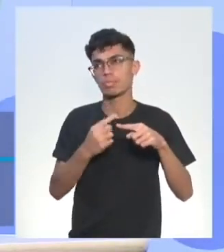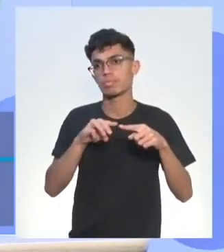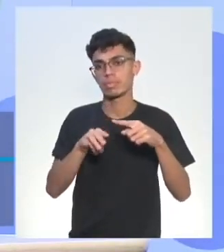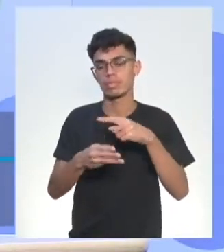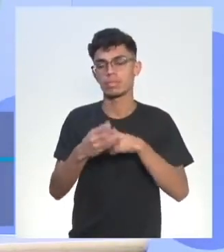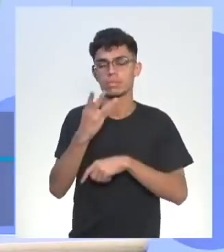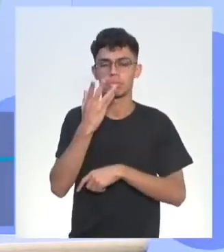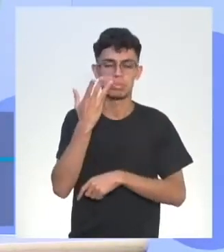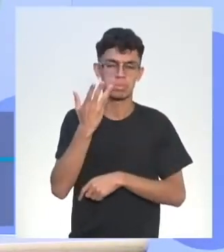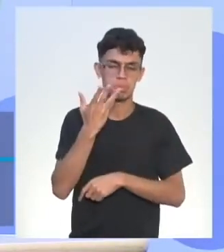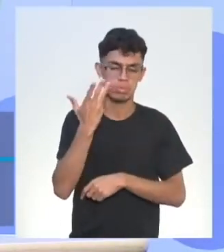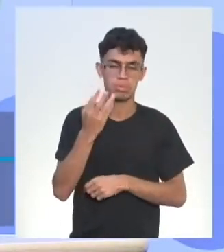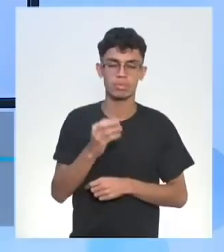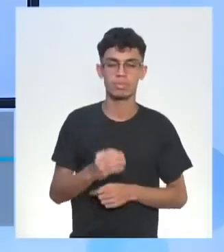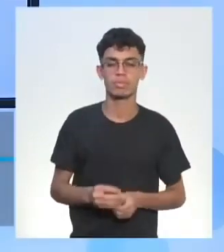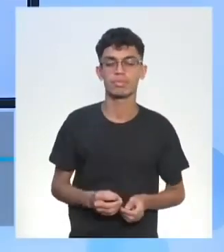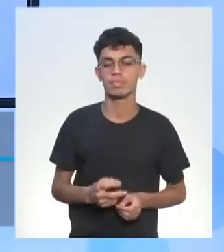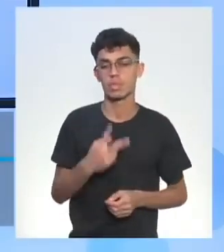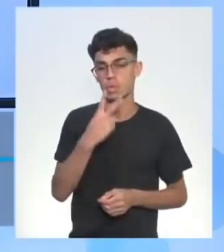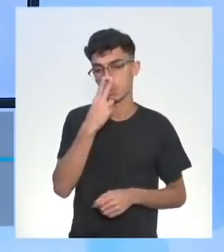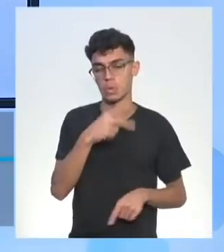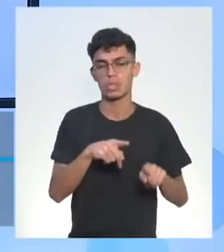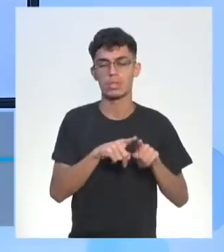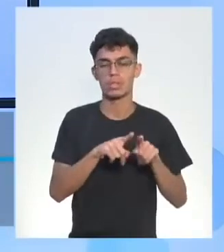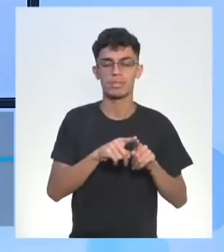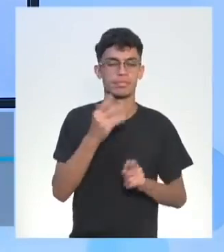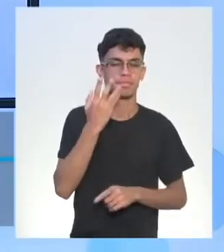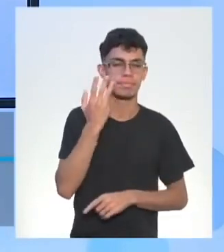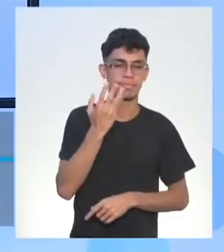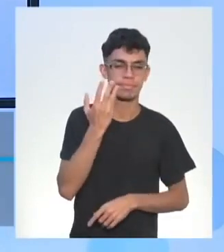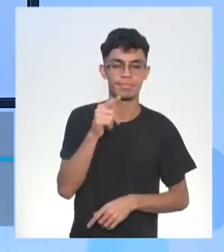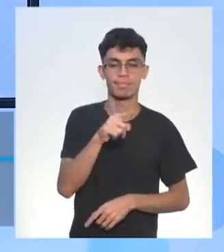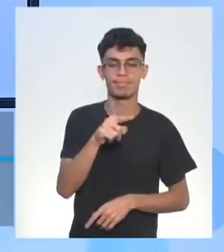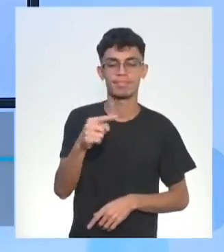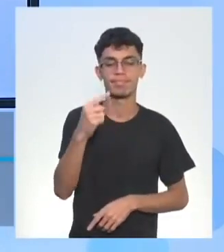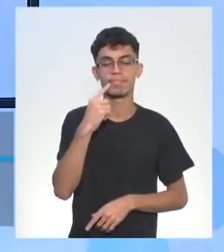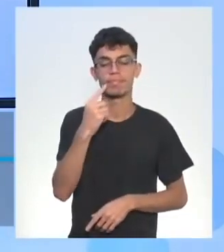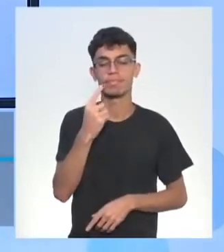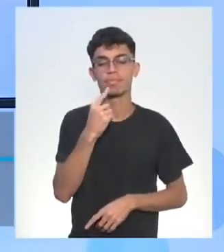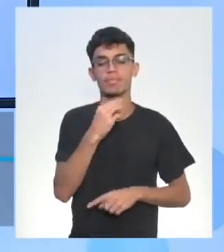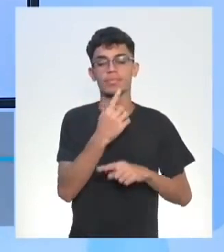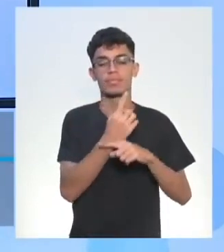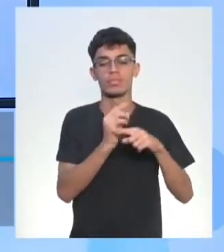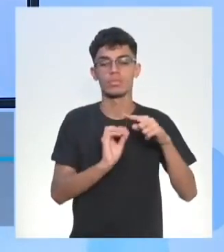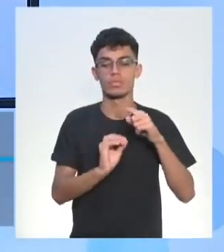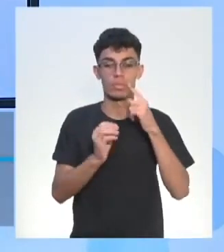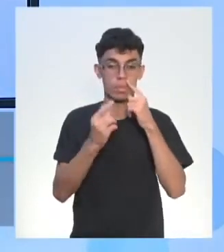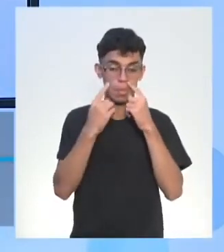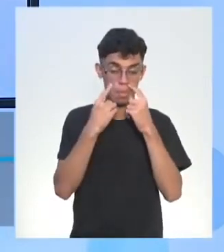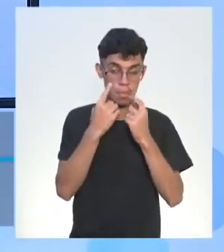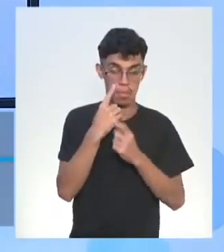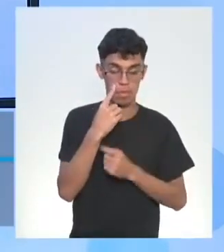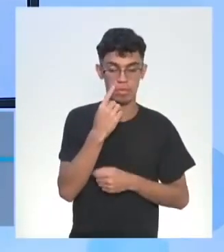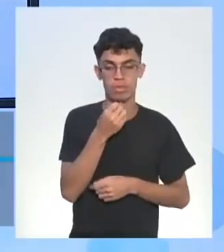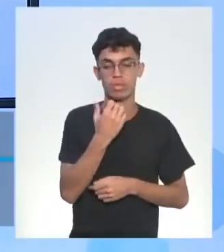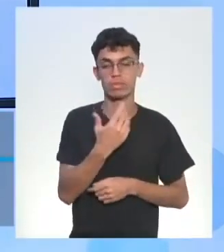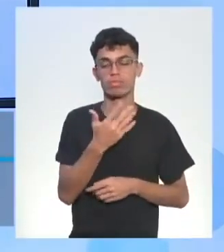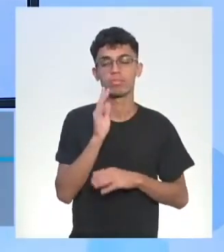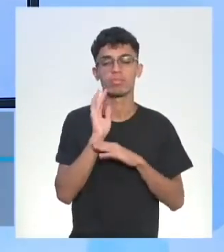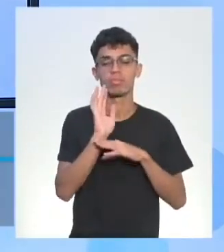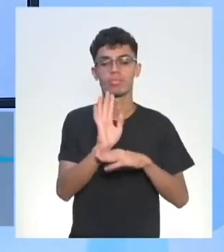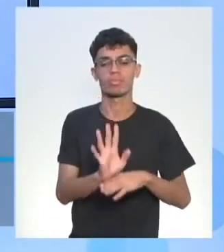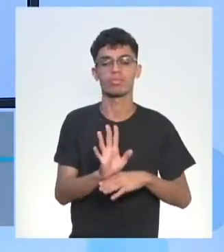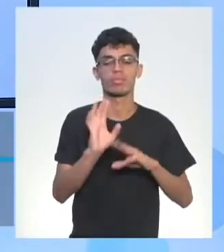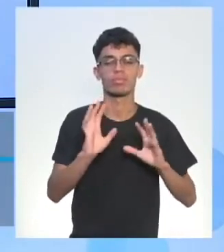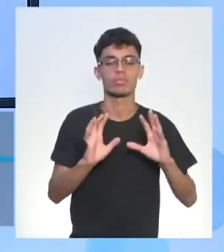mais fácil. Eu também acho bem mais fácil. Então, eu quero que vocês enxerguem as frações com bons olhos. Elas vêm para facilitar.